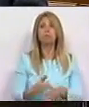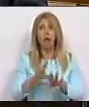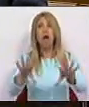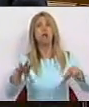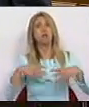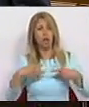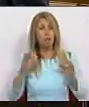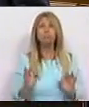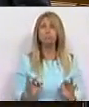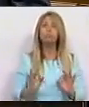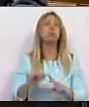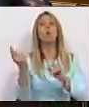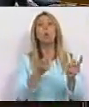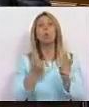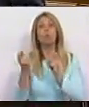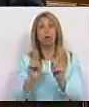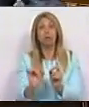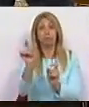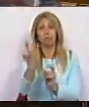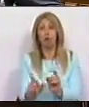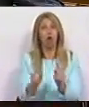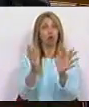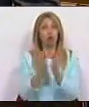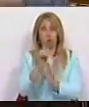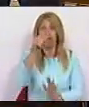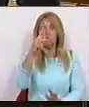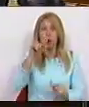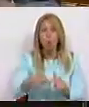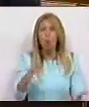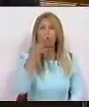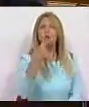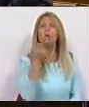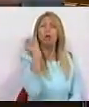certamente aceitaria um debate seu em todas as televisões, eu hoje repito,